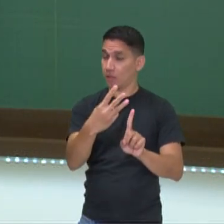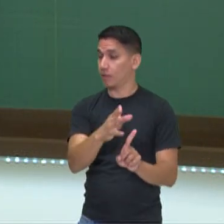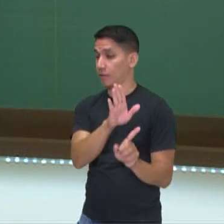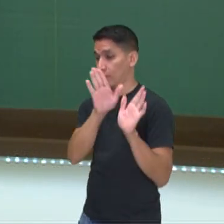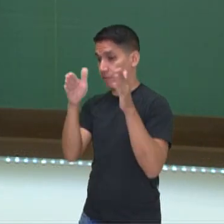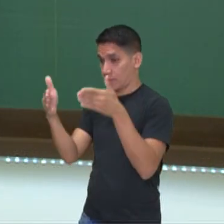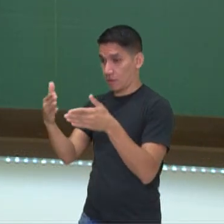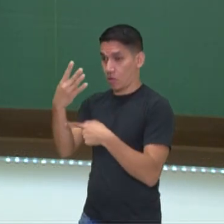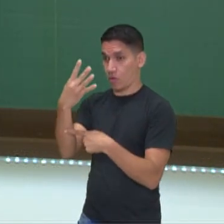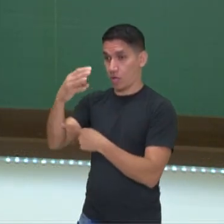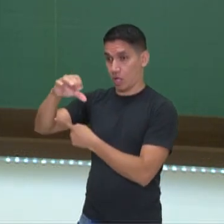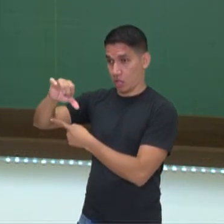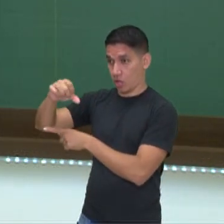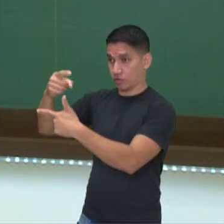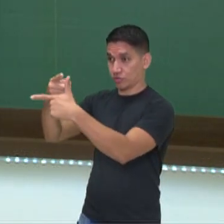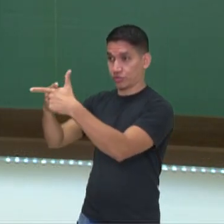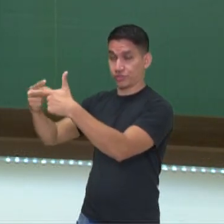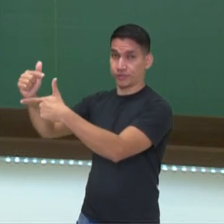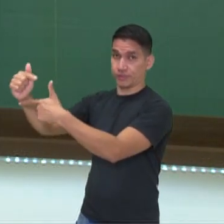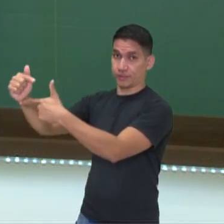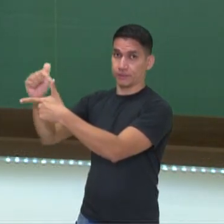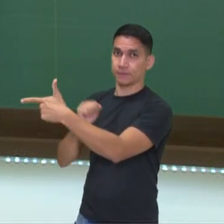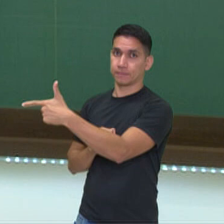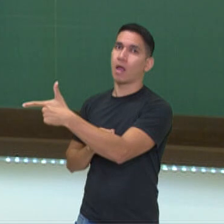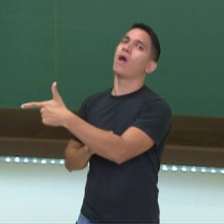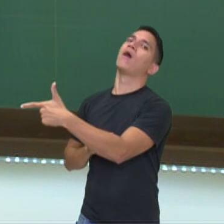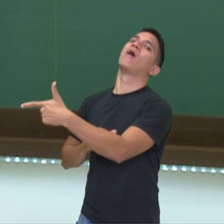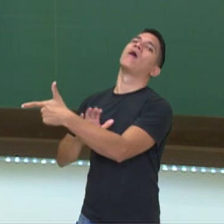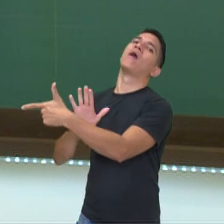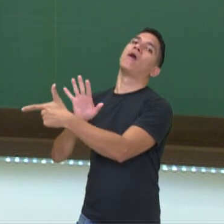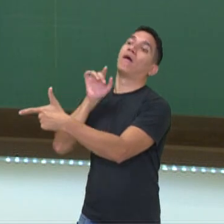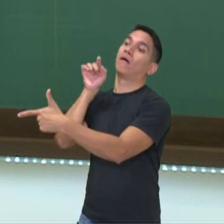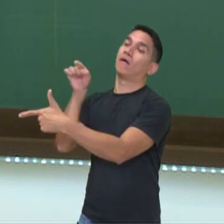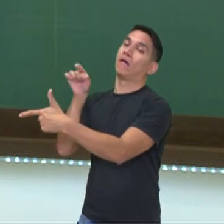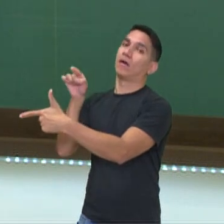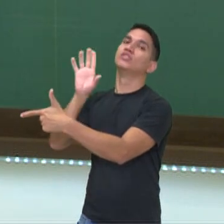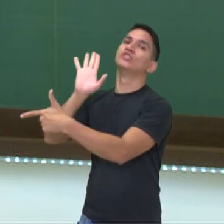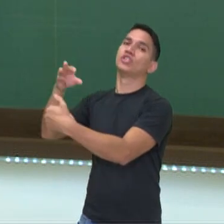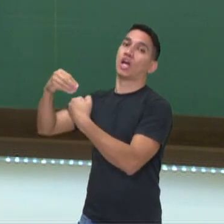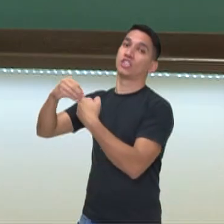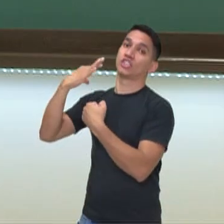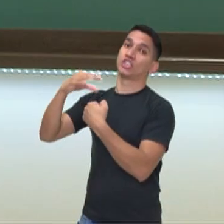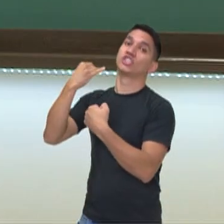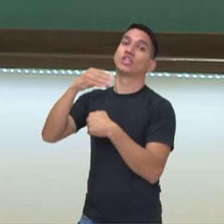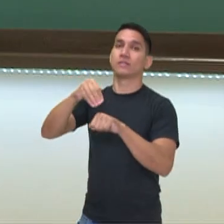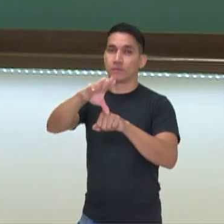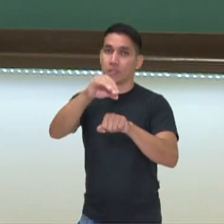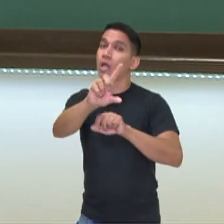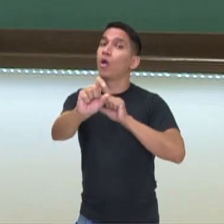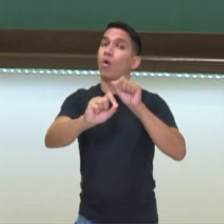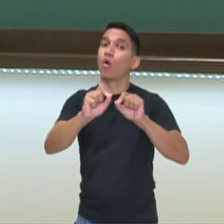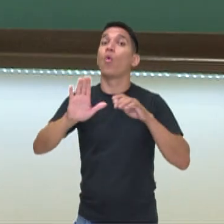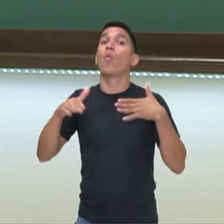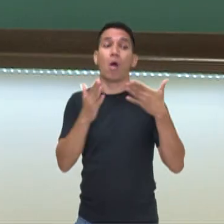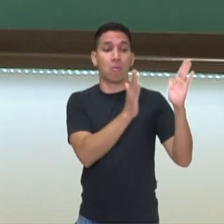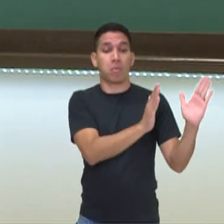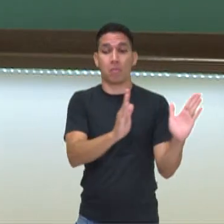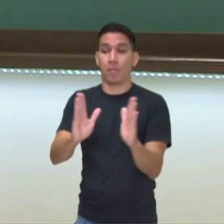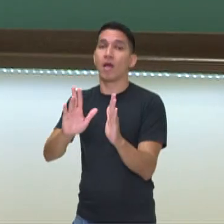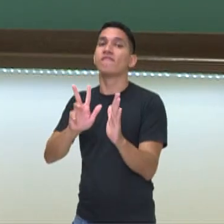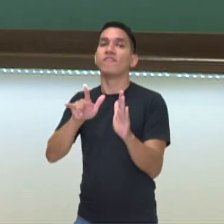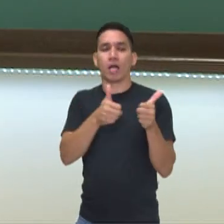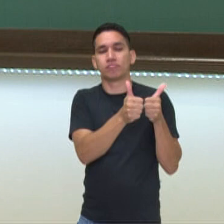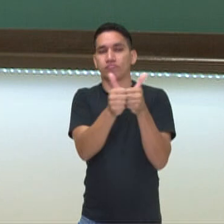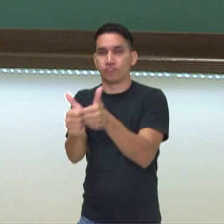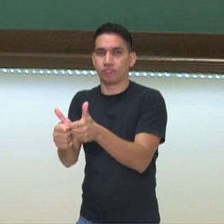O 49 dividido por 7. Ah, então isso aqui já está me dando uma dica de qual é a sequência que eu vou